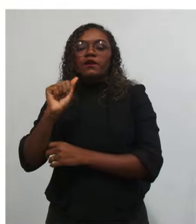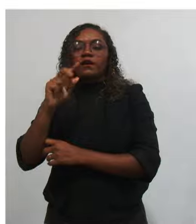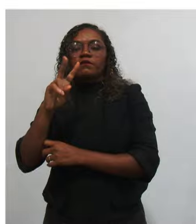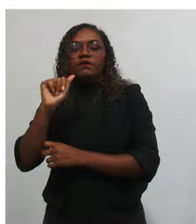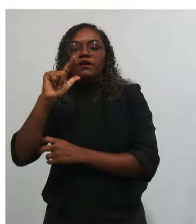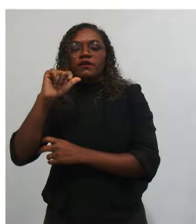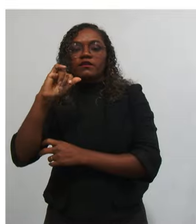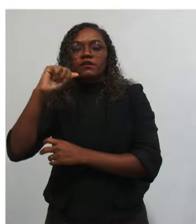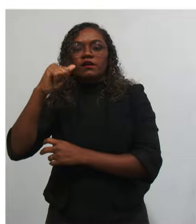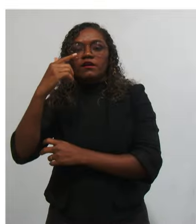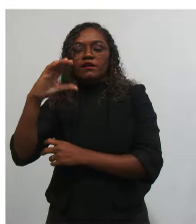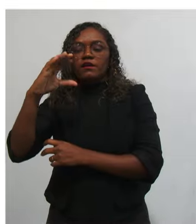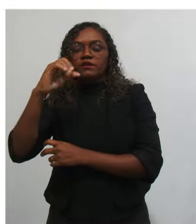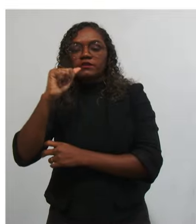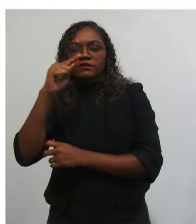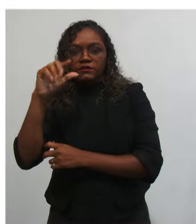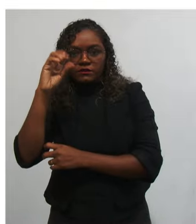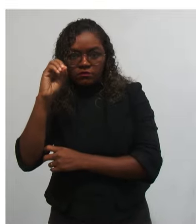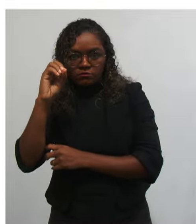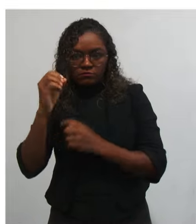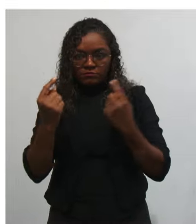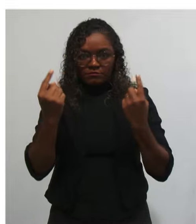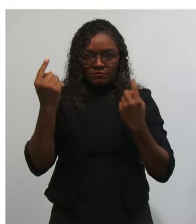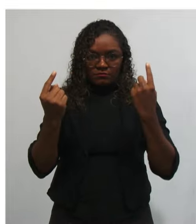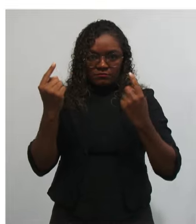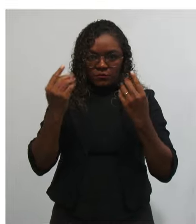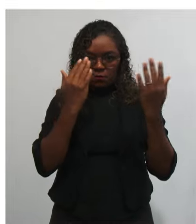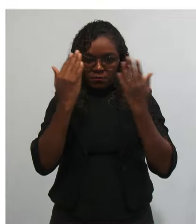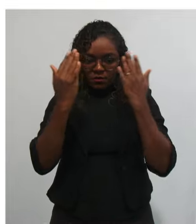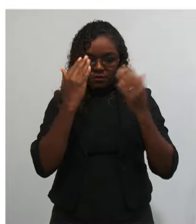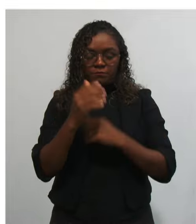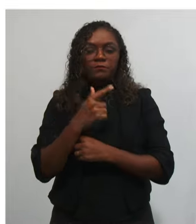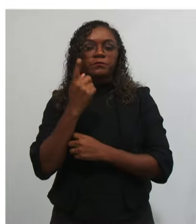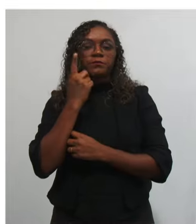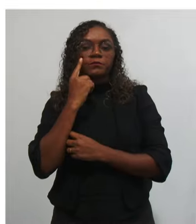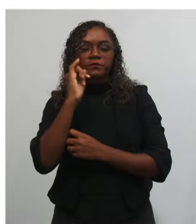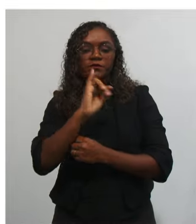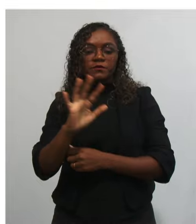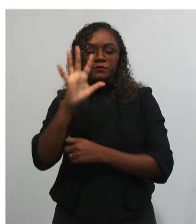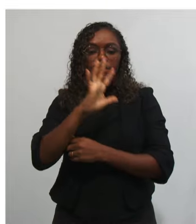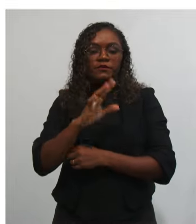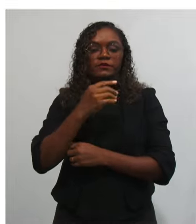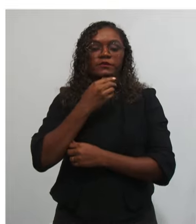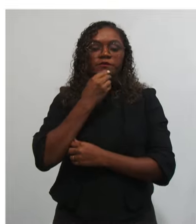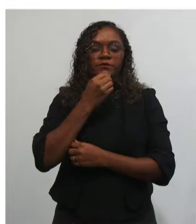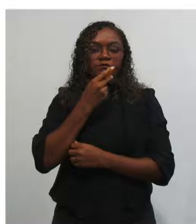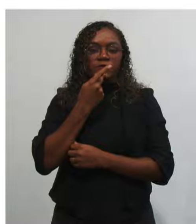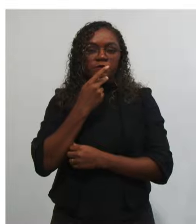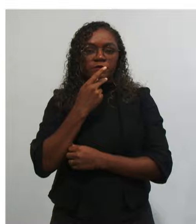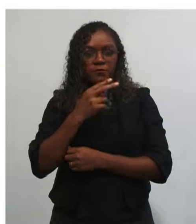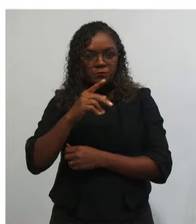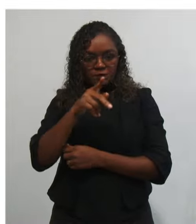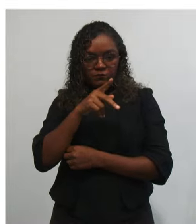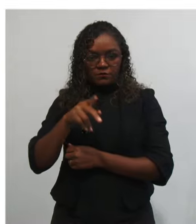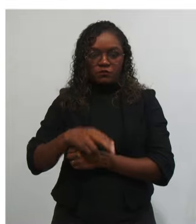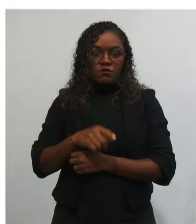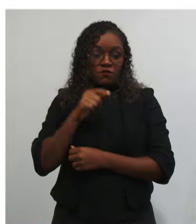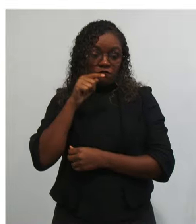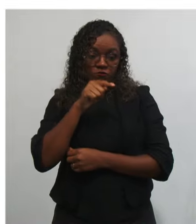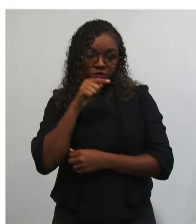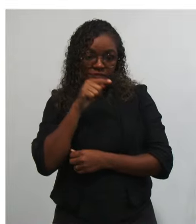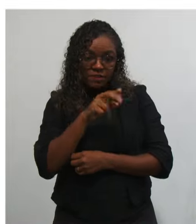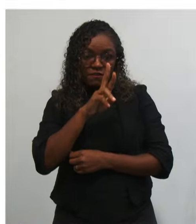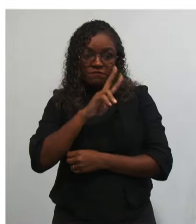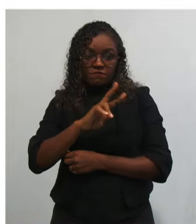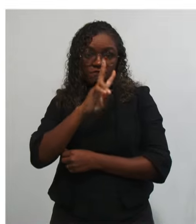baixa você será reprovado Esta é a ideia do exame é o ideia a ideia que a gente passa eh durante